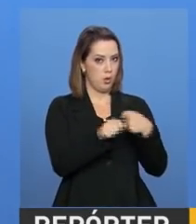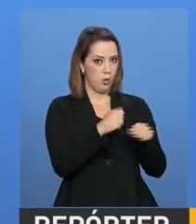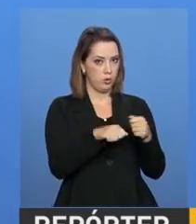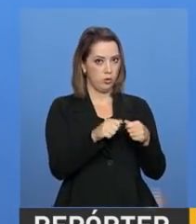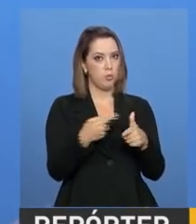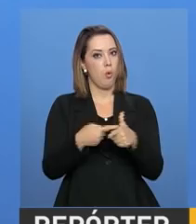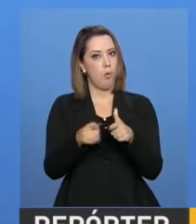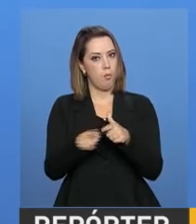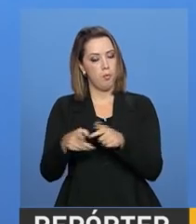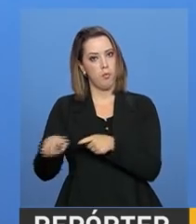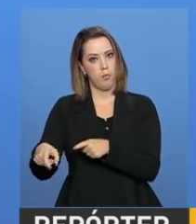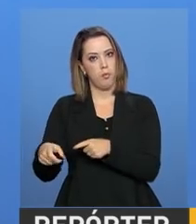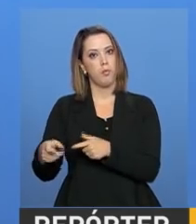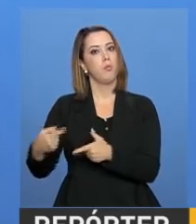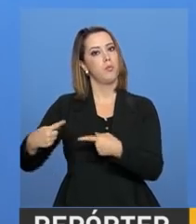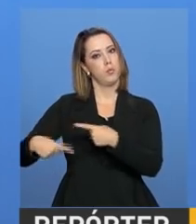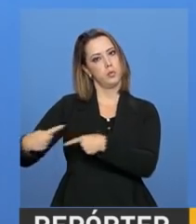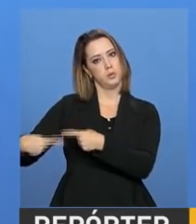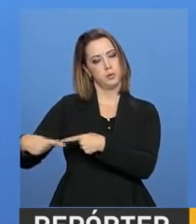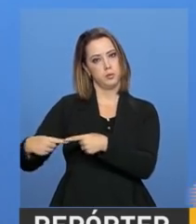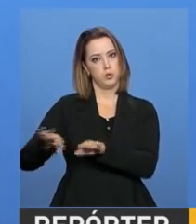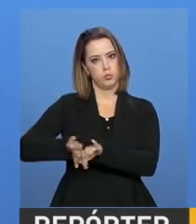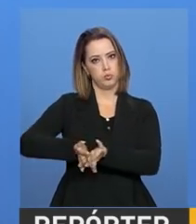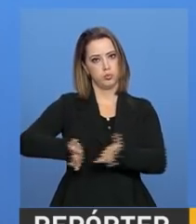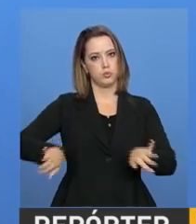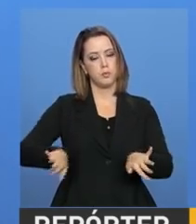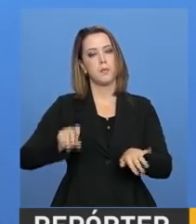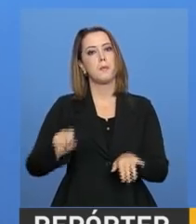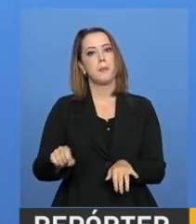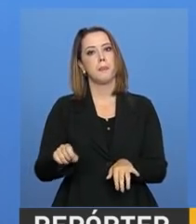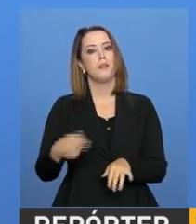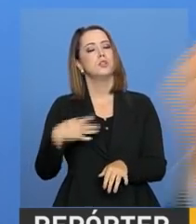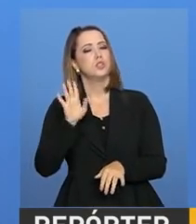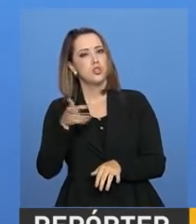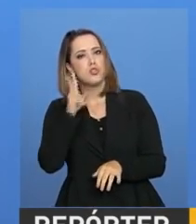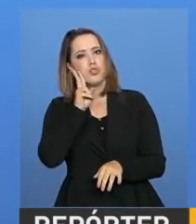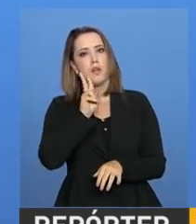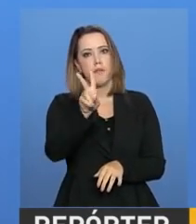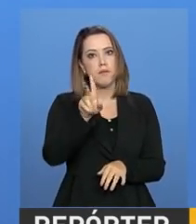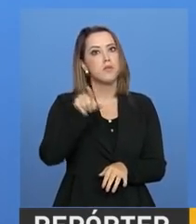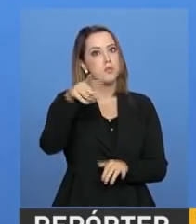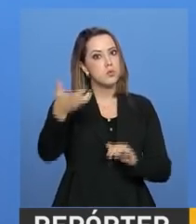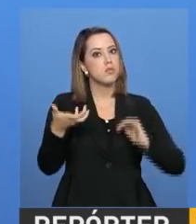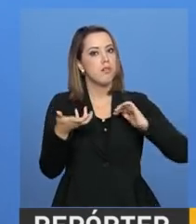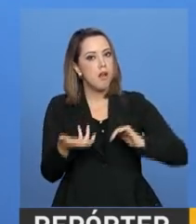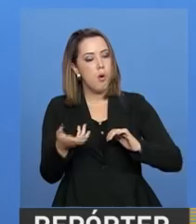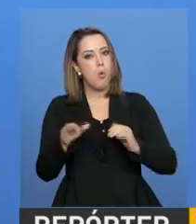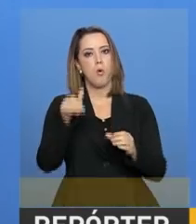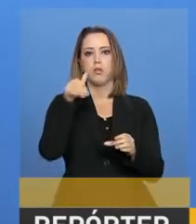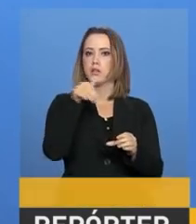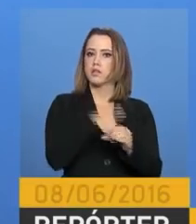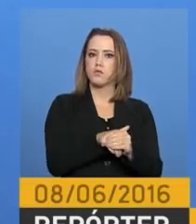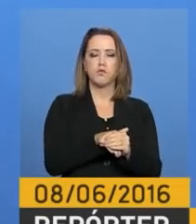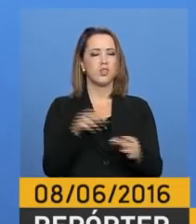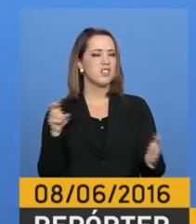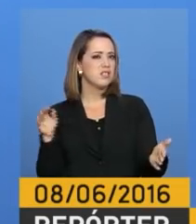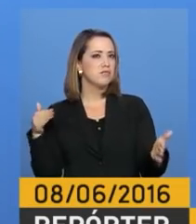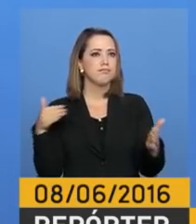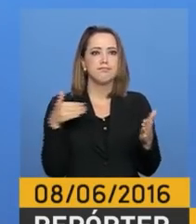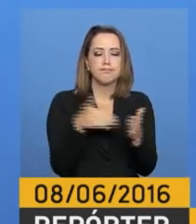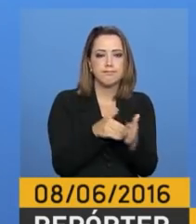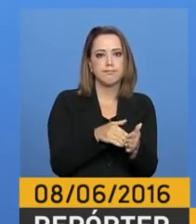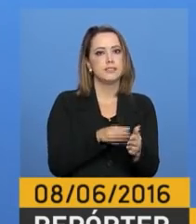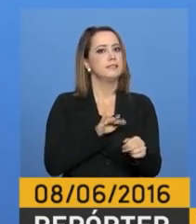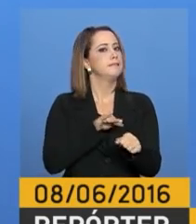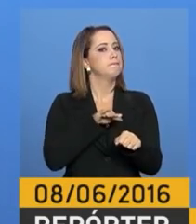vimos na semana passada o congresso votando até altas horas da madrugada a desvinculação das